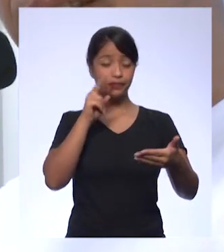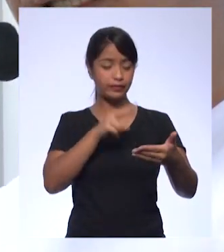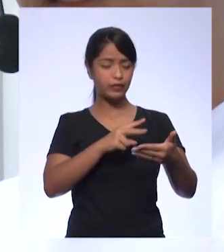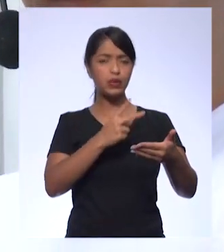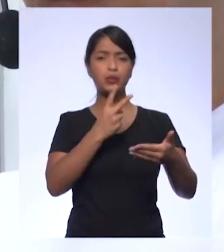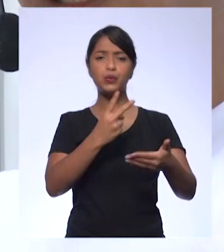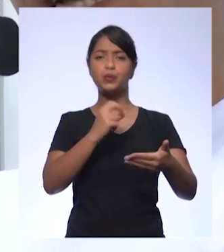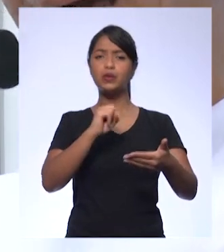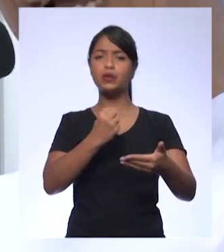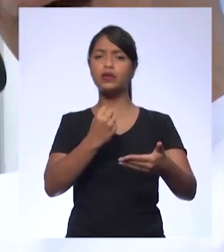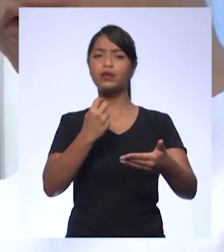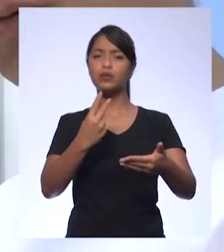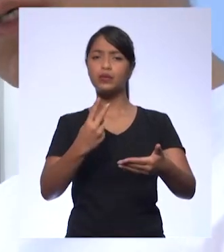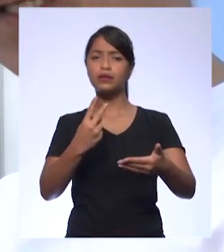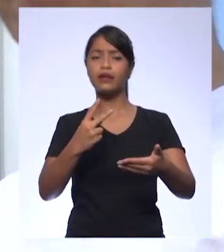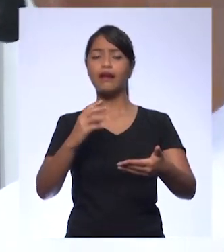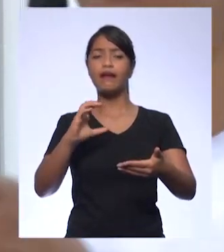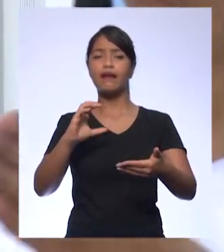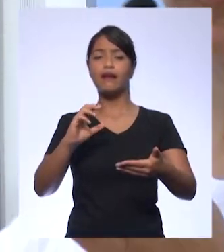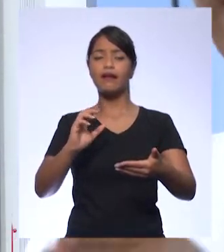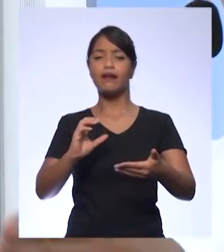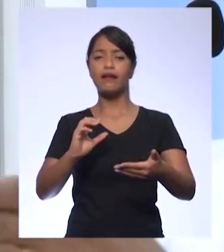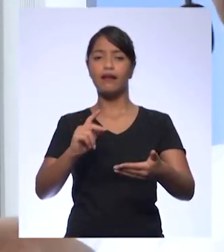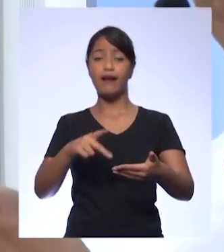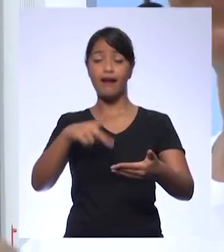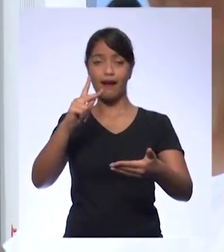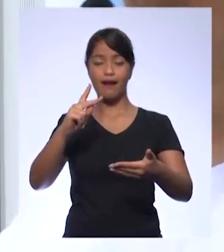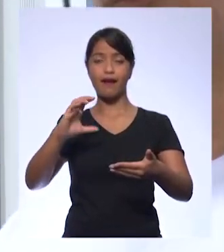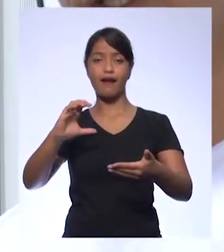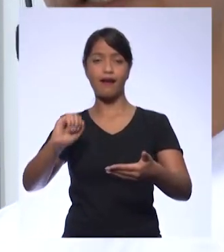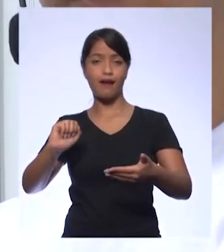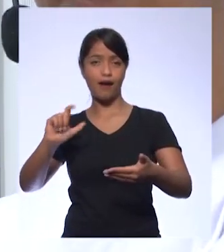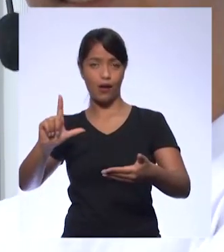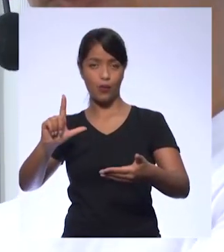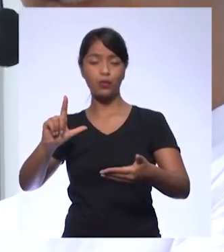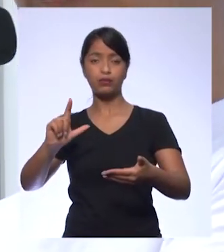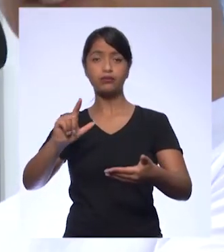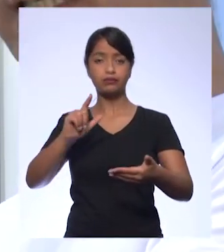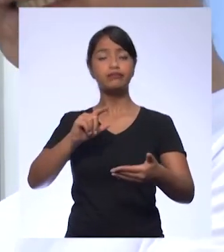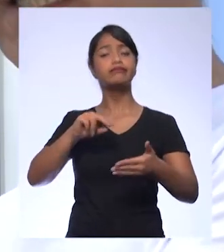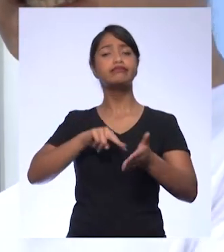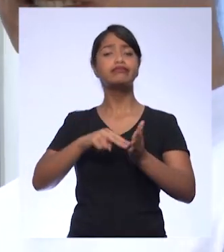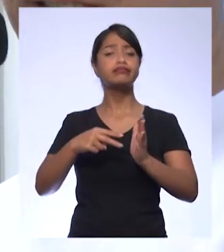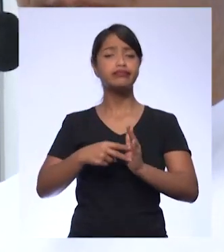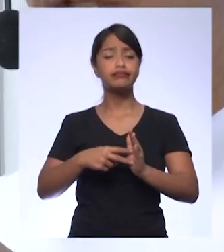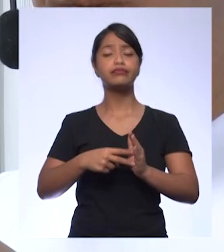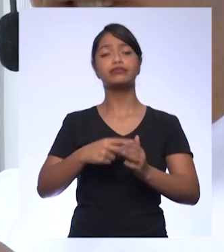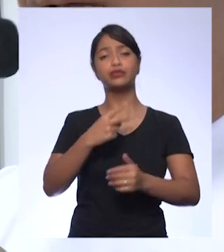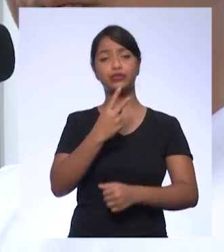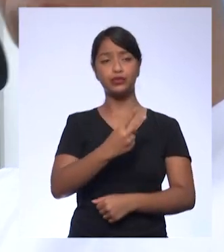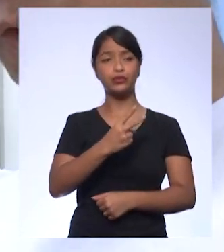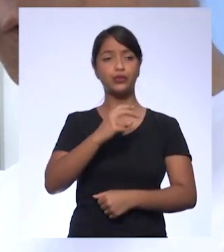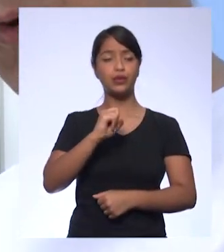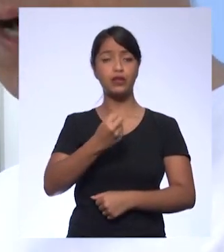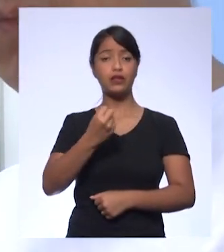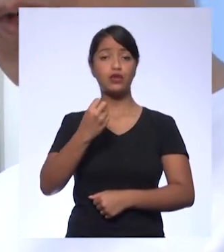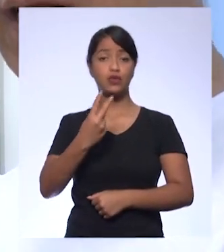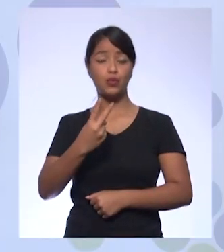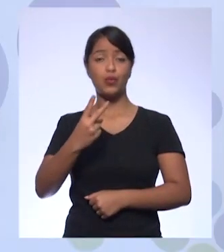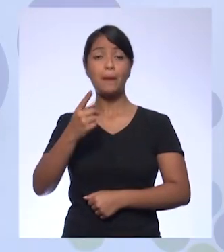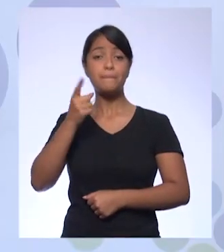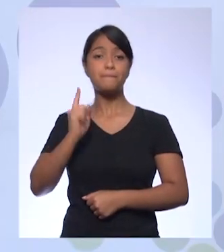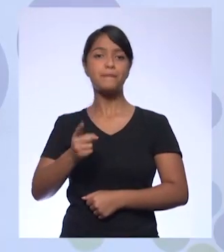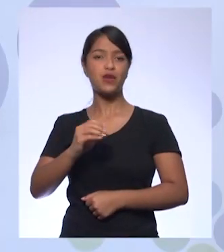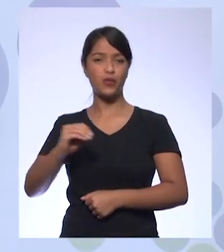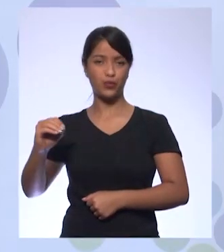282 cacau, quer dizer, 282 quilocalorias, simplesmente é só você colocar 1000 aí